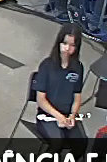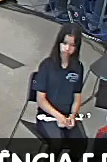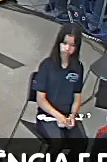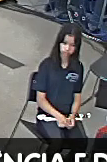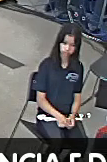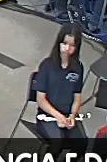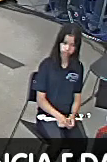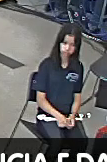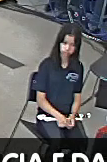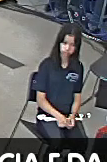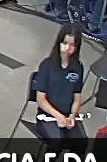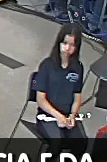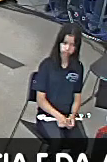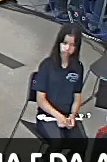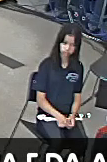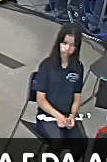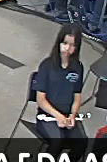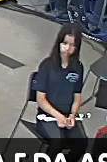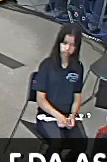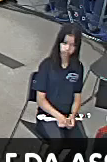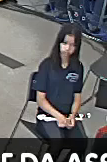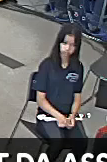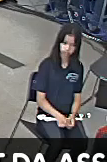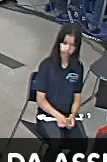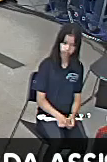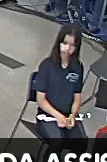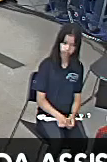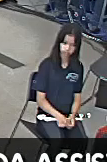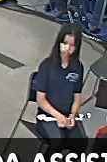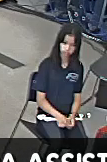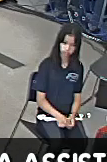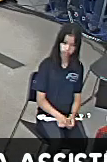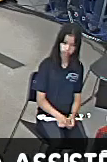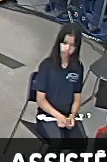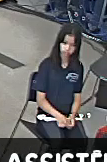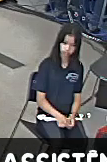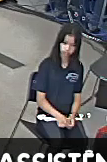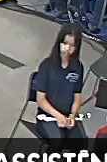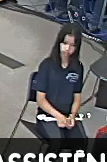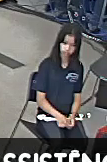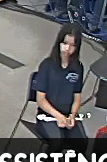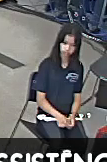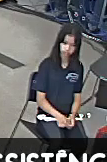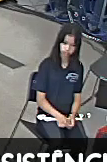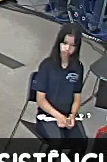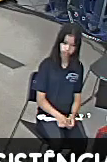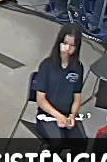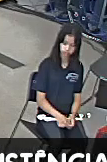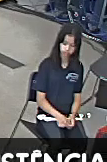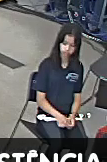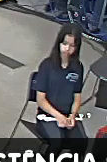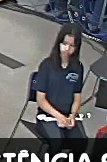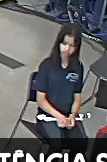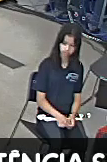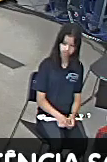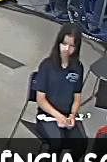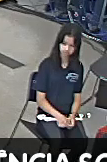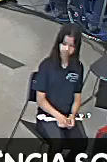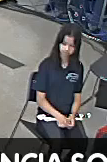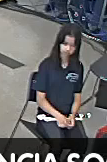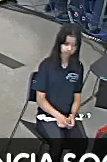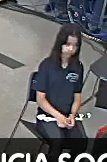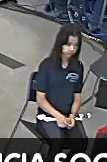hoje a sua excelência, nos apresentando tão belas músicas nesse